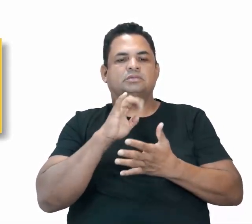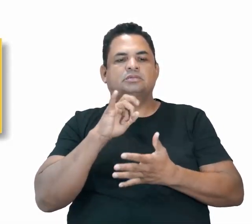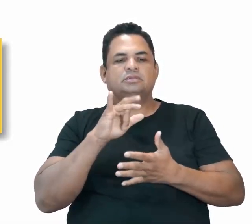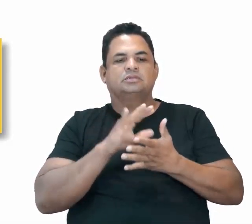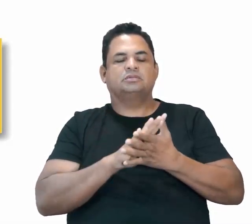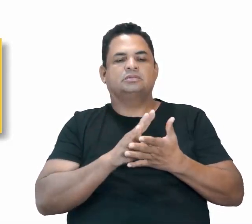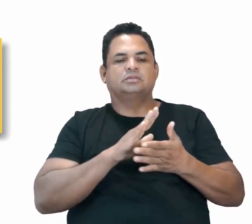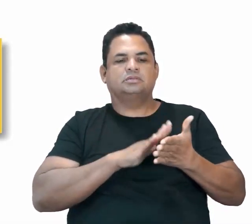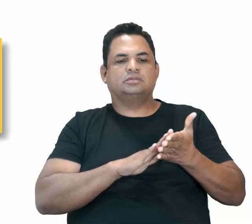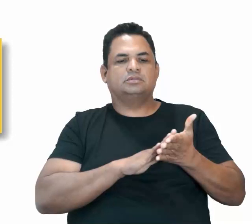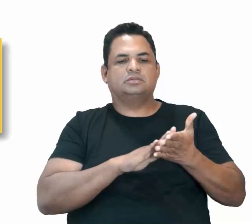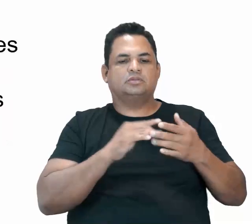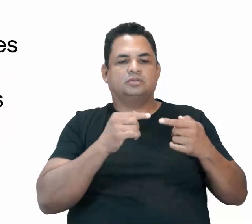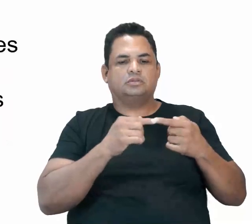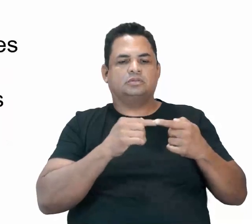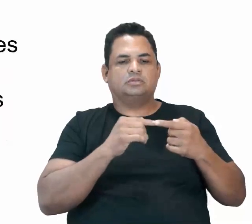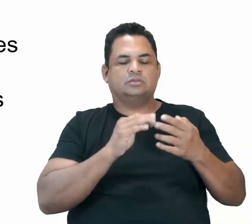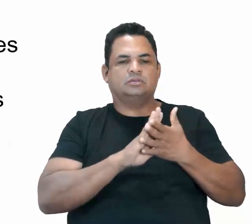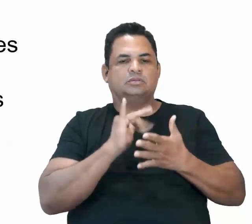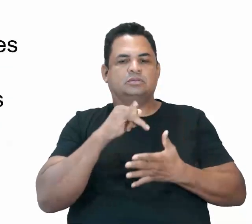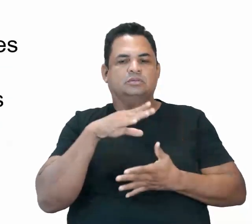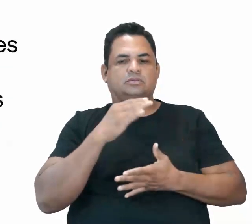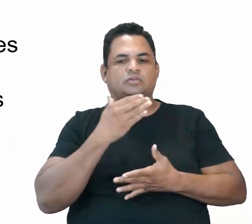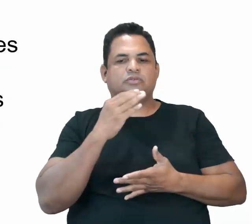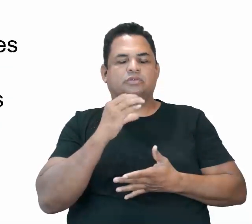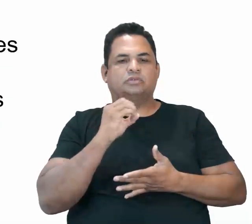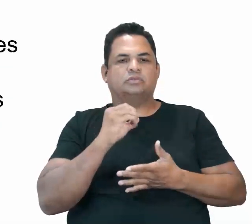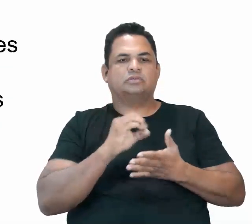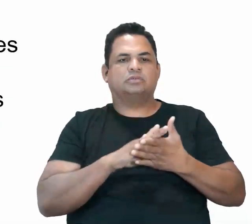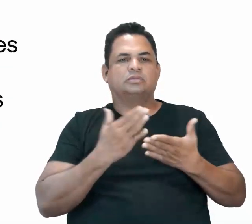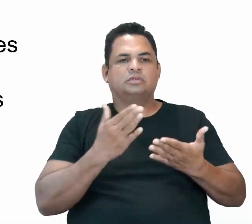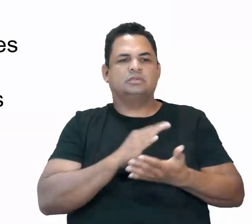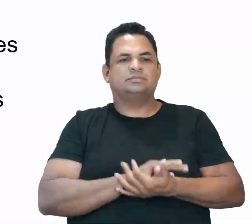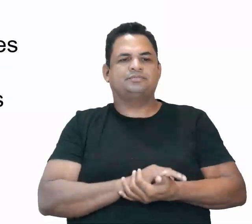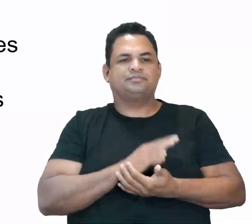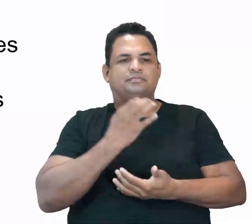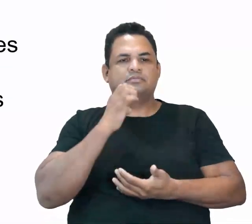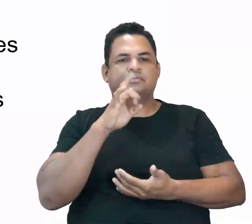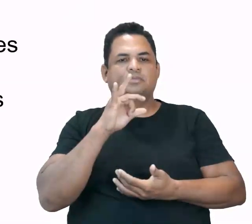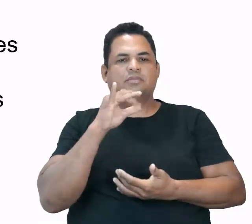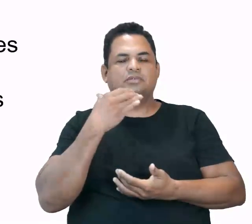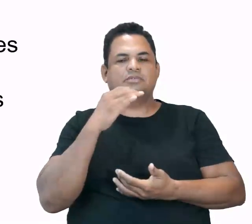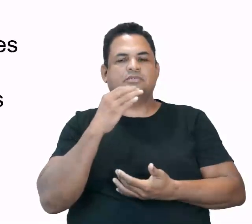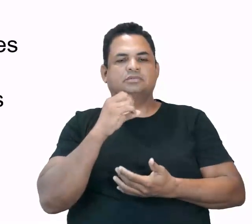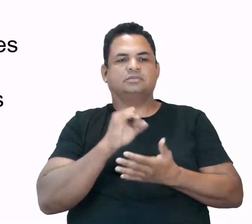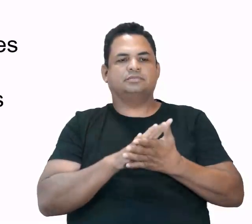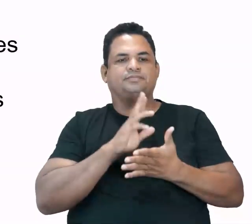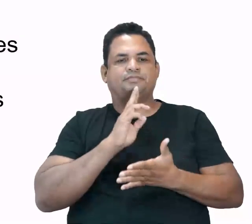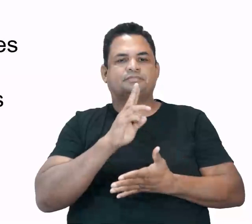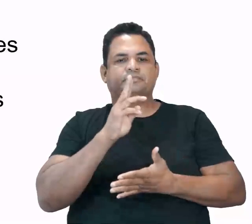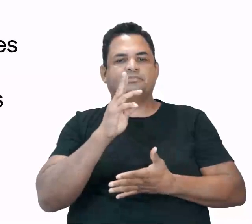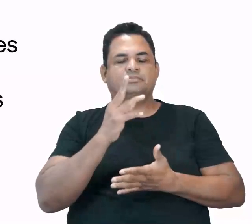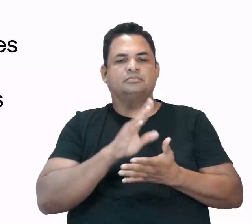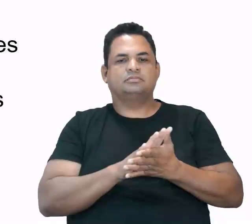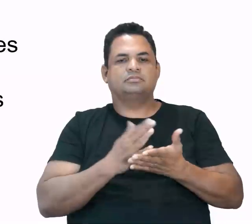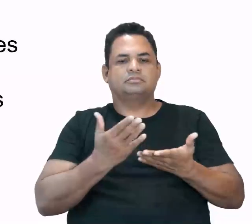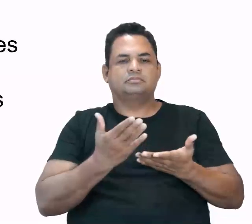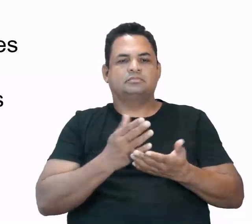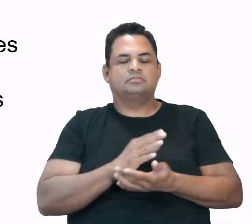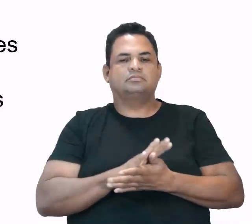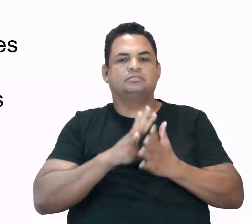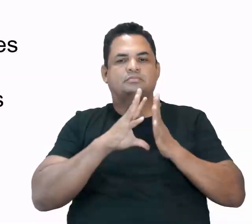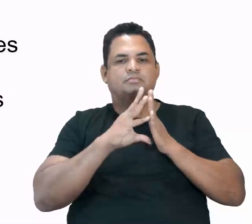Quais? Atrito, contato e indução. Eletrização. Os processos de eletrização